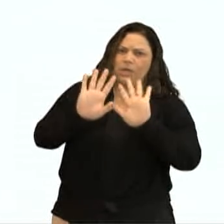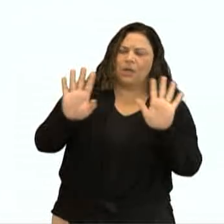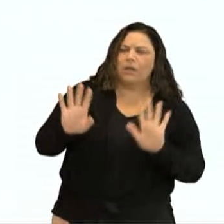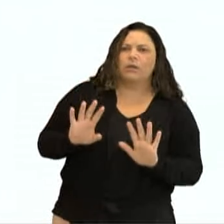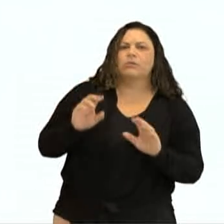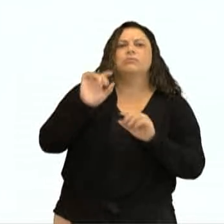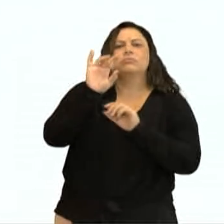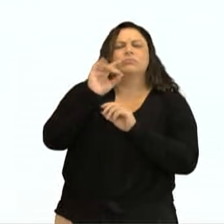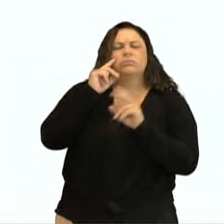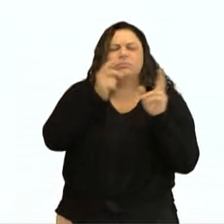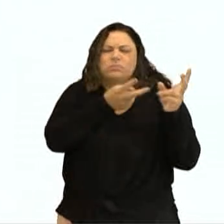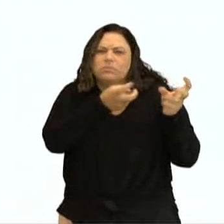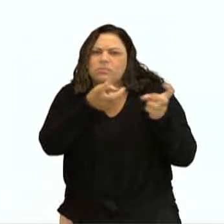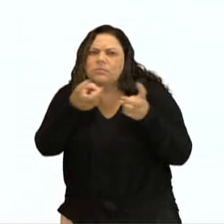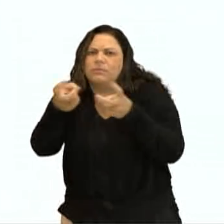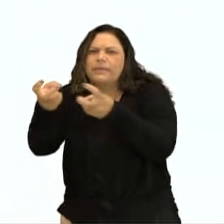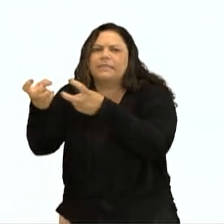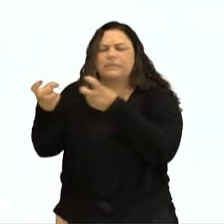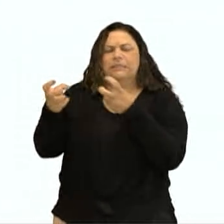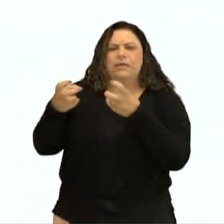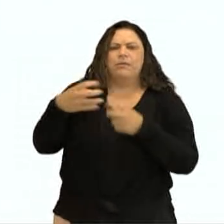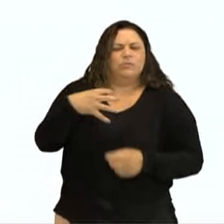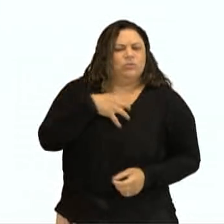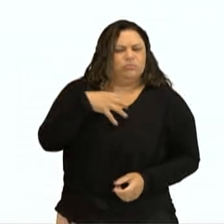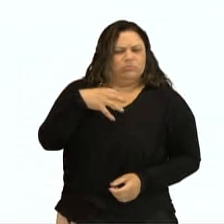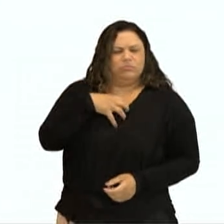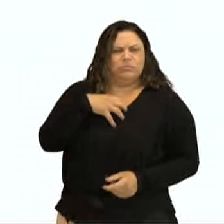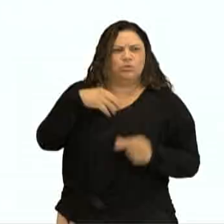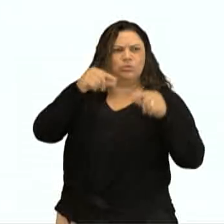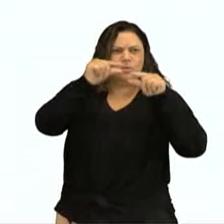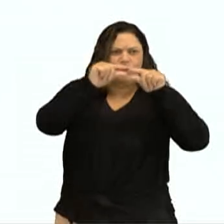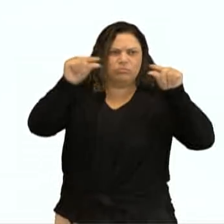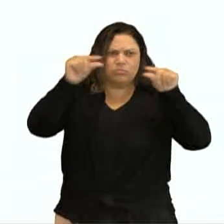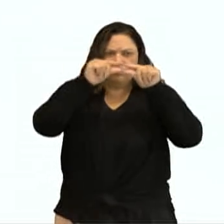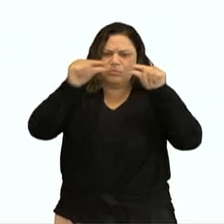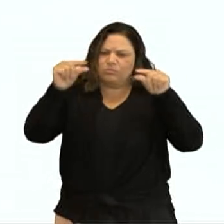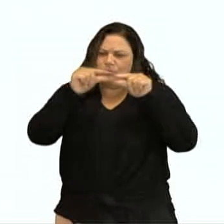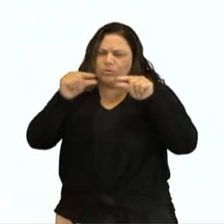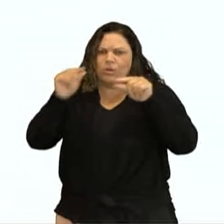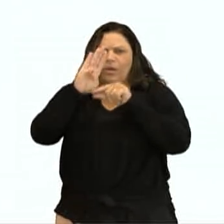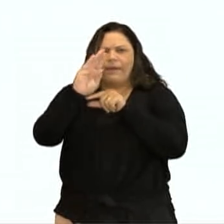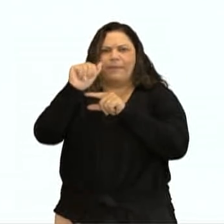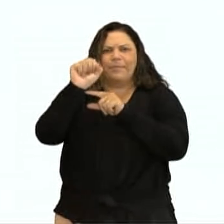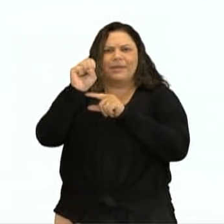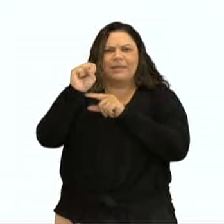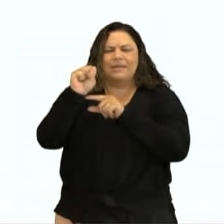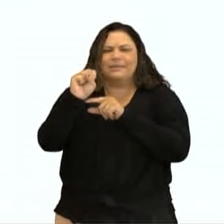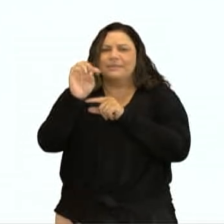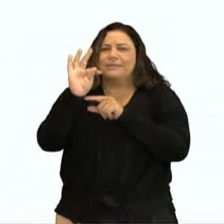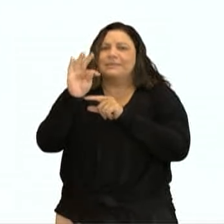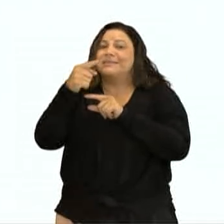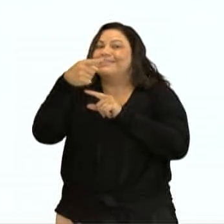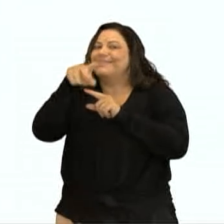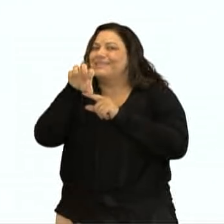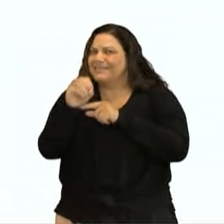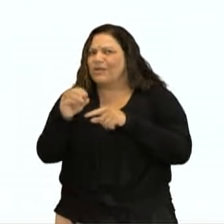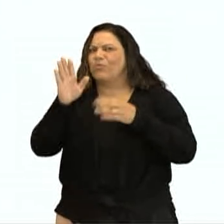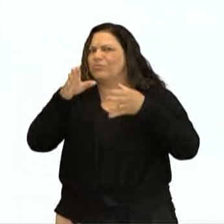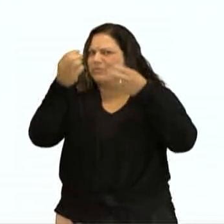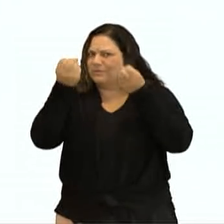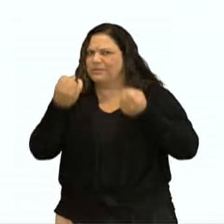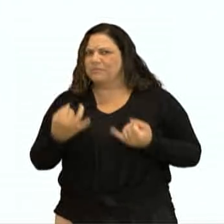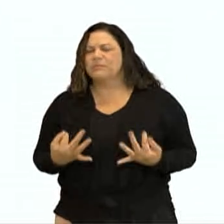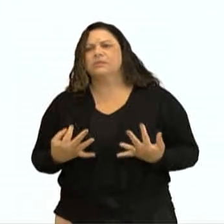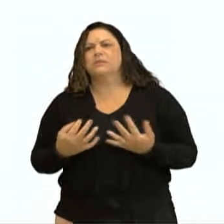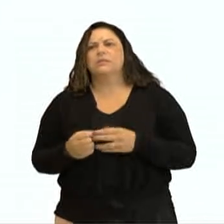percebam essas bactérias. O formato delas não lembra um bastão? Nós já falamos os formatos das bactérias.